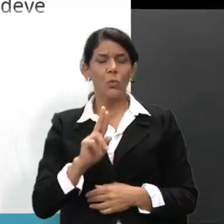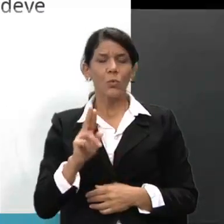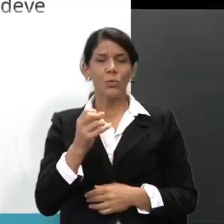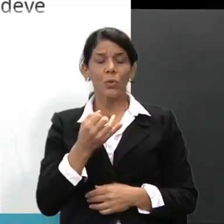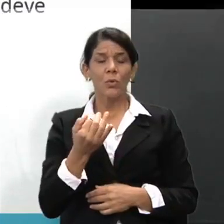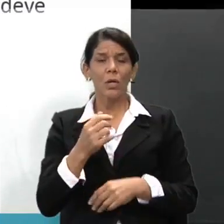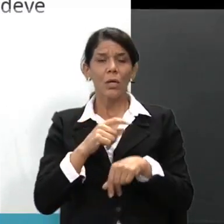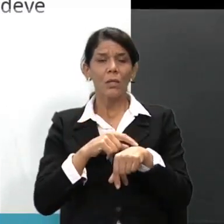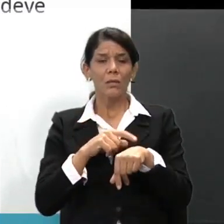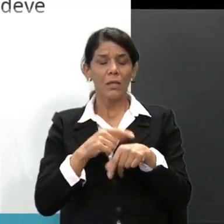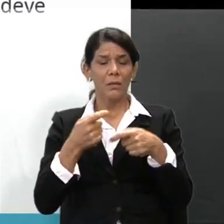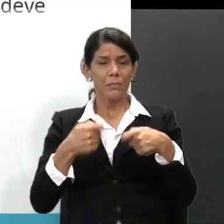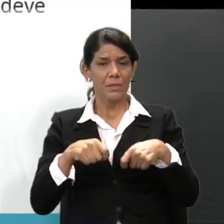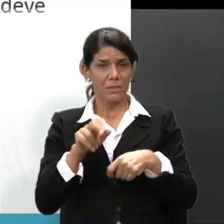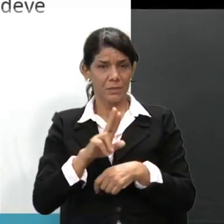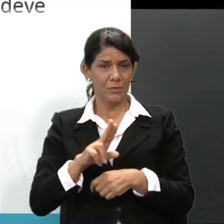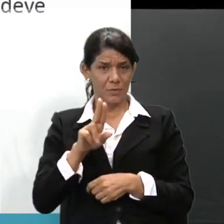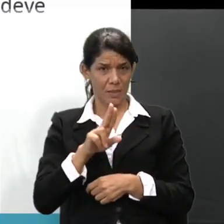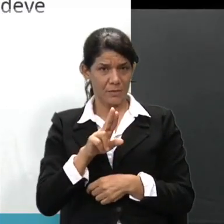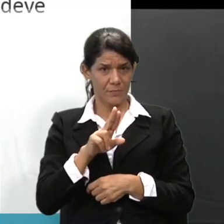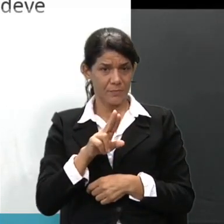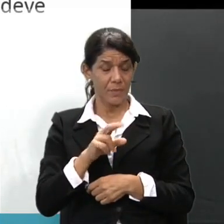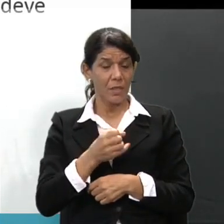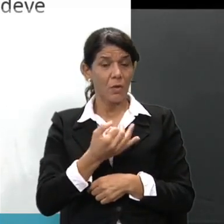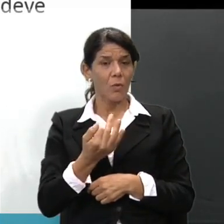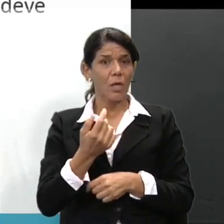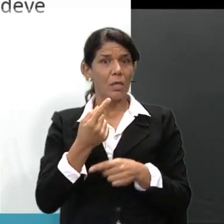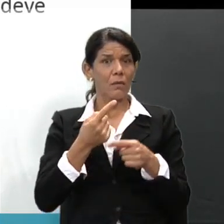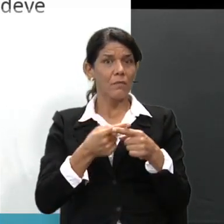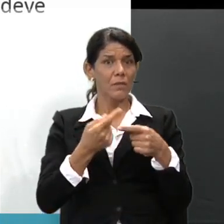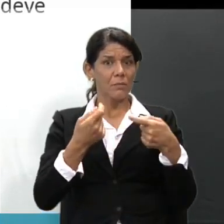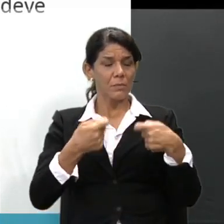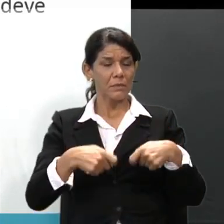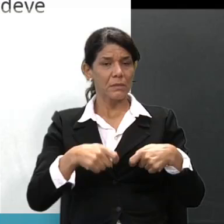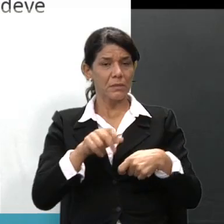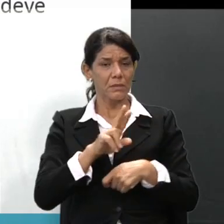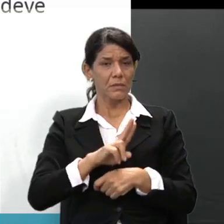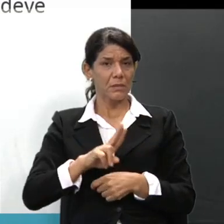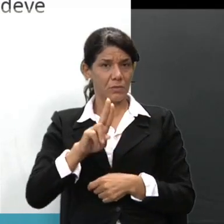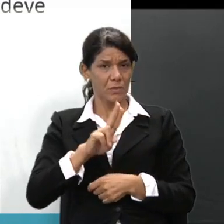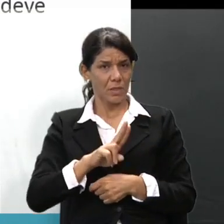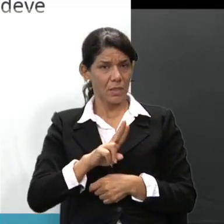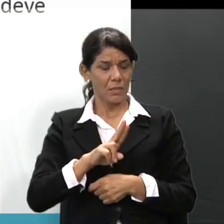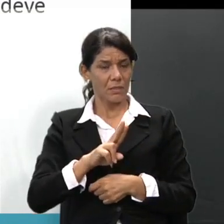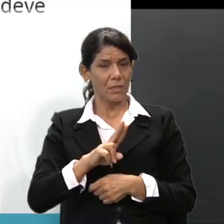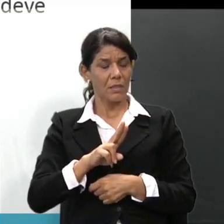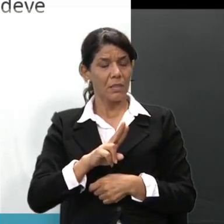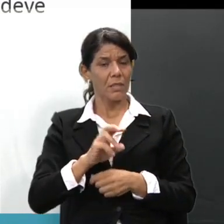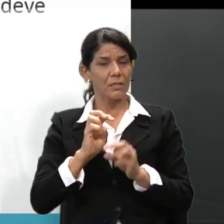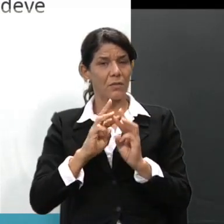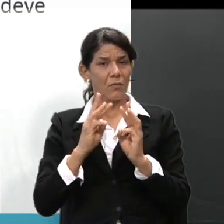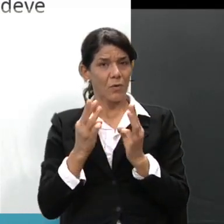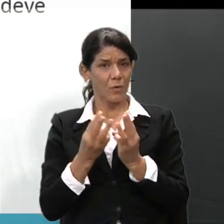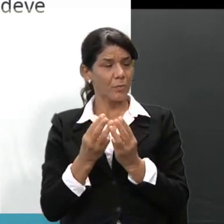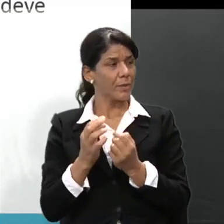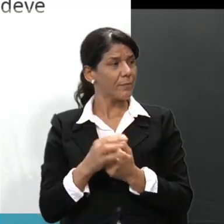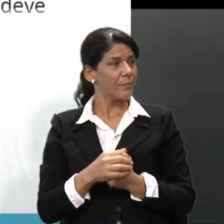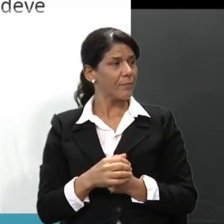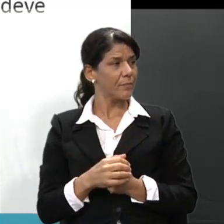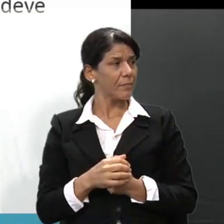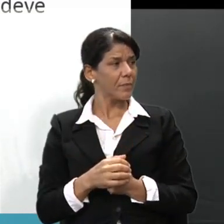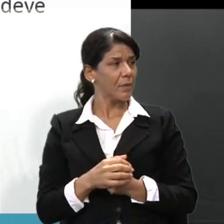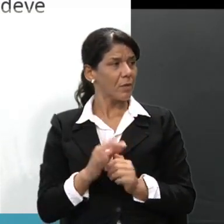seja, em quanto tempo deve ser administrado, quantas vezes devem ser administrado esse volume prescrito.